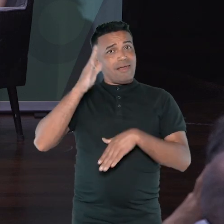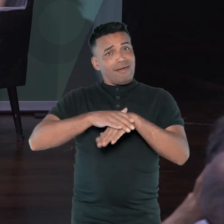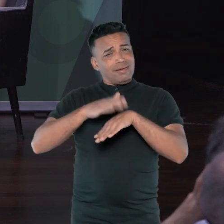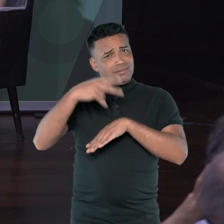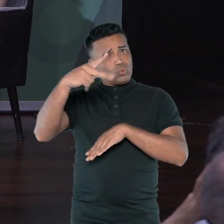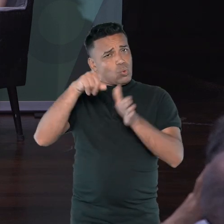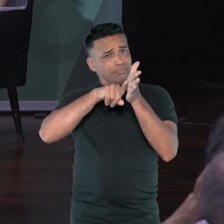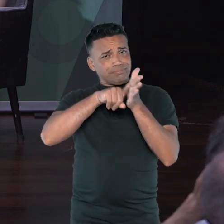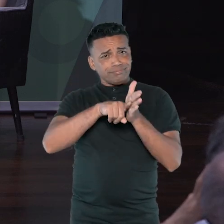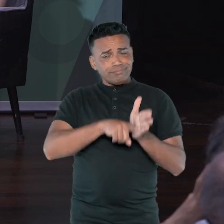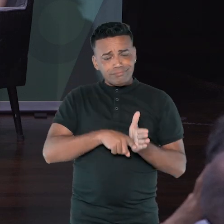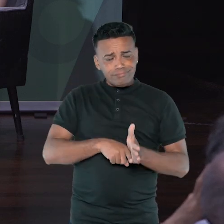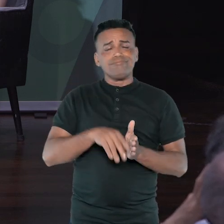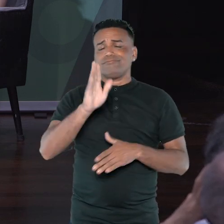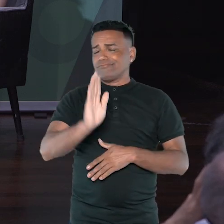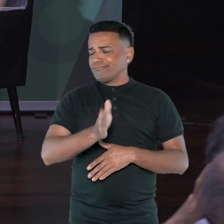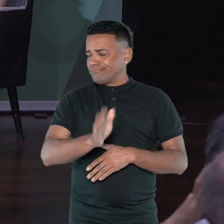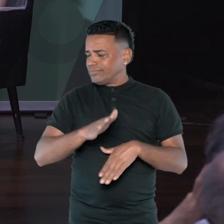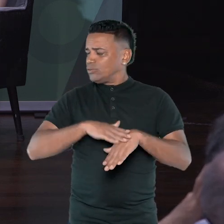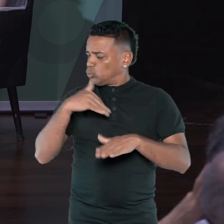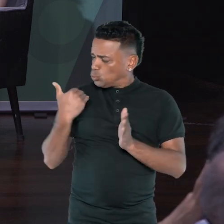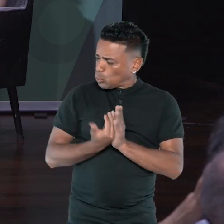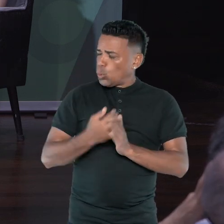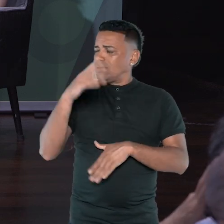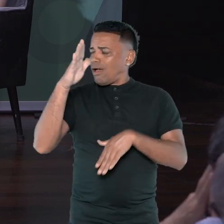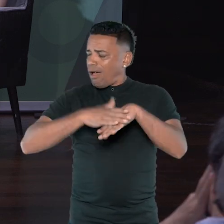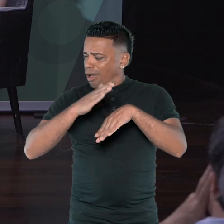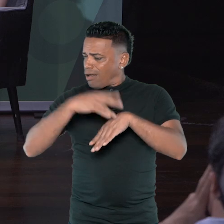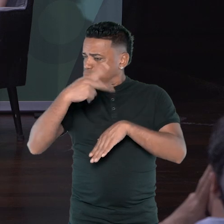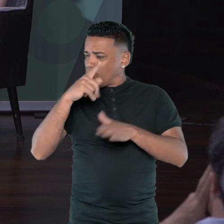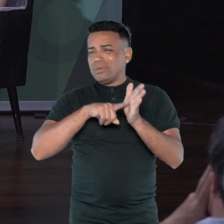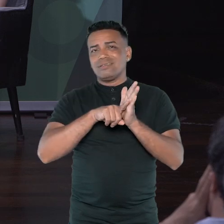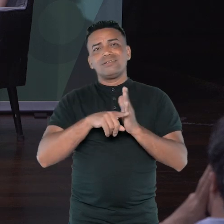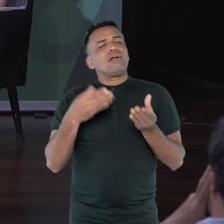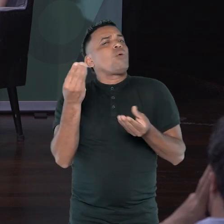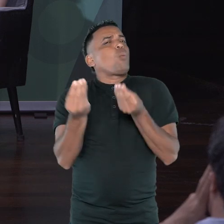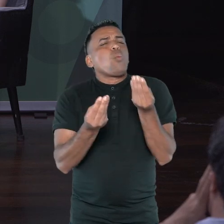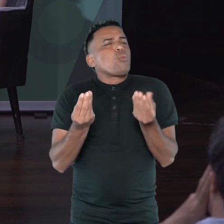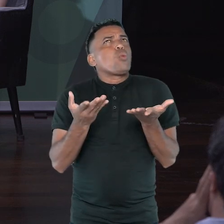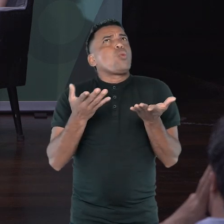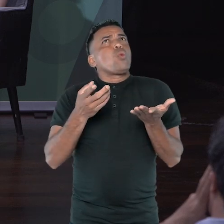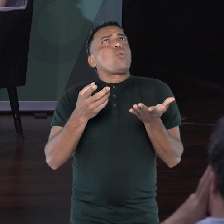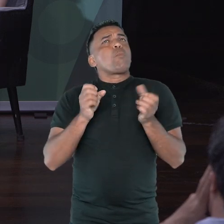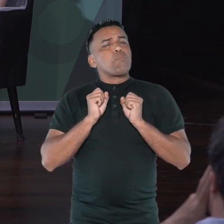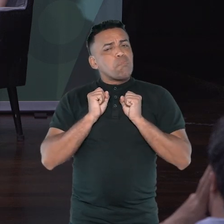campo, né, a experiência em campo já, e com toda a sua pesquisa, como é que a gente poderia